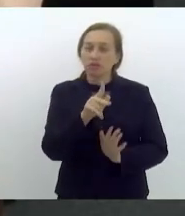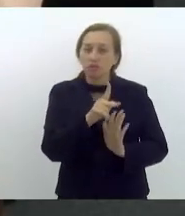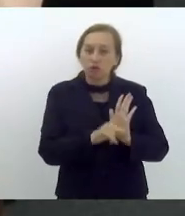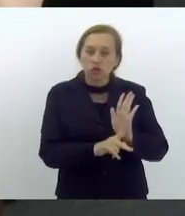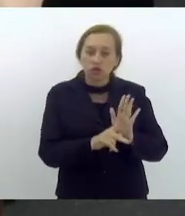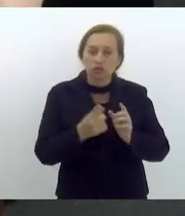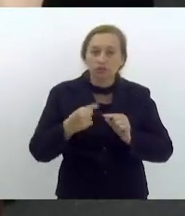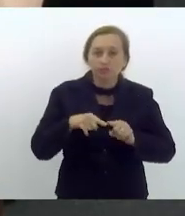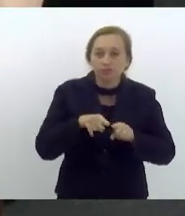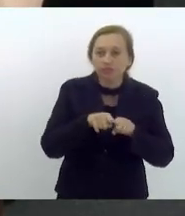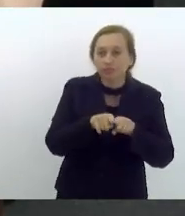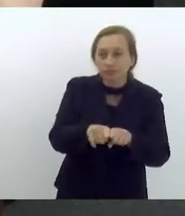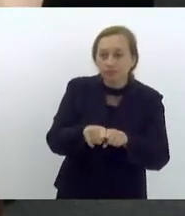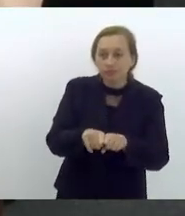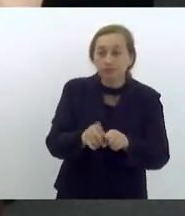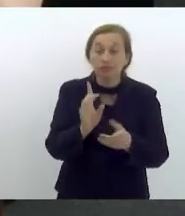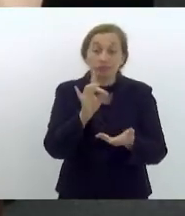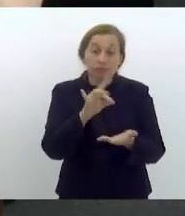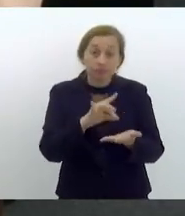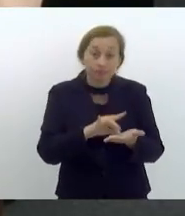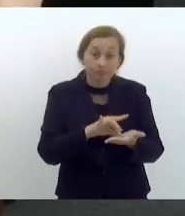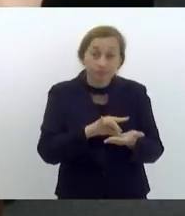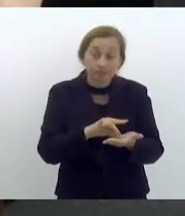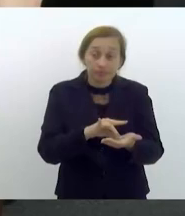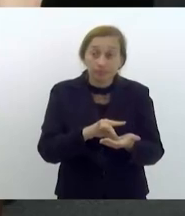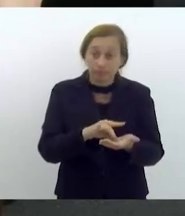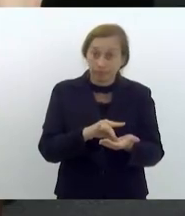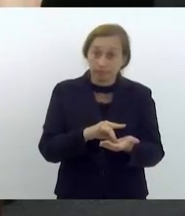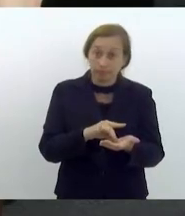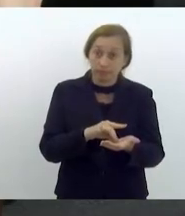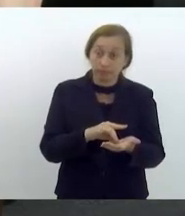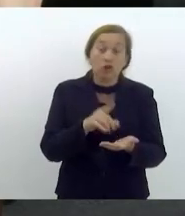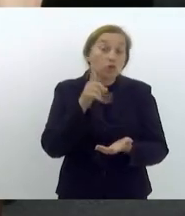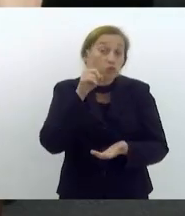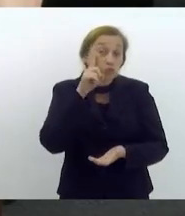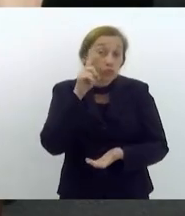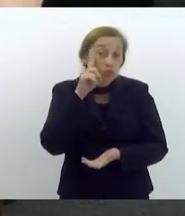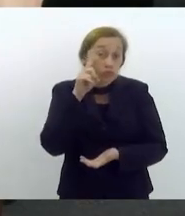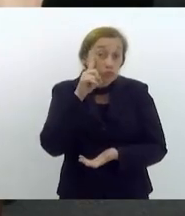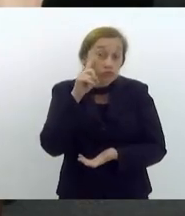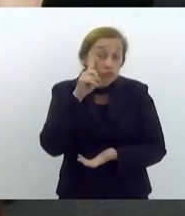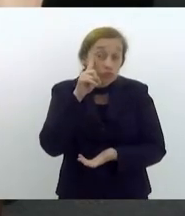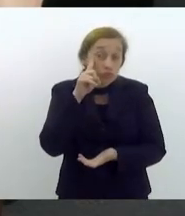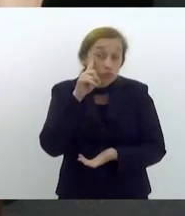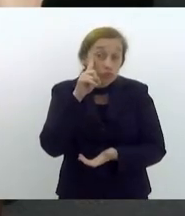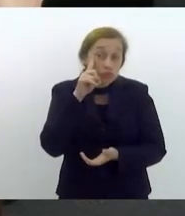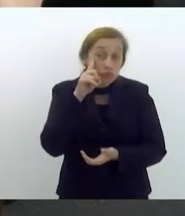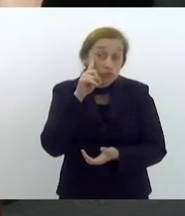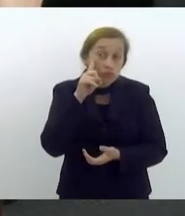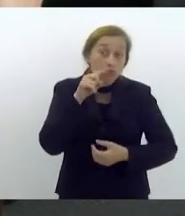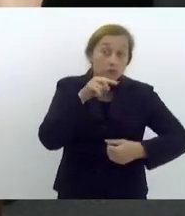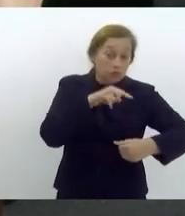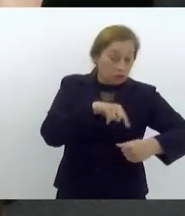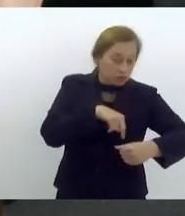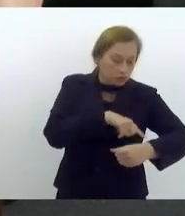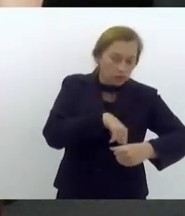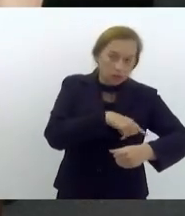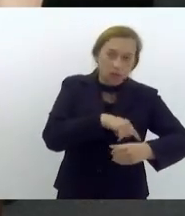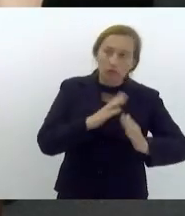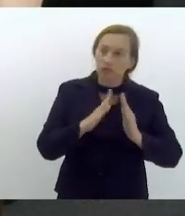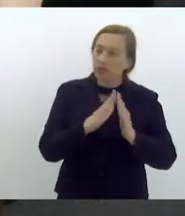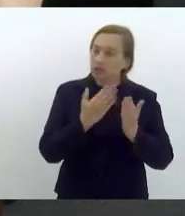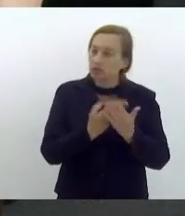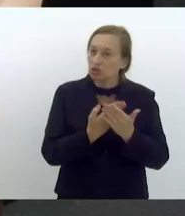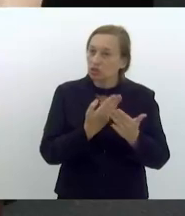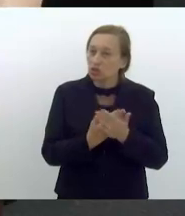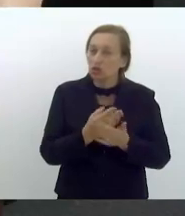encontro a uma realidade que nós vivemos no dia a dia as cantinas das escolas infelizmente só vende